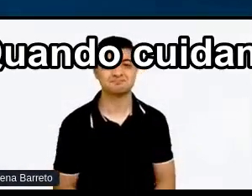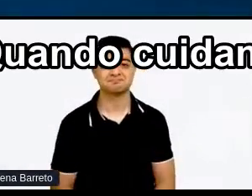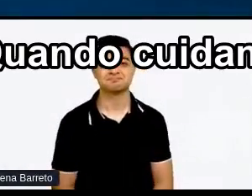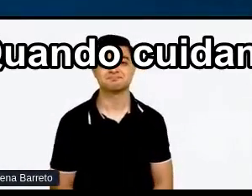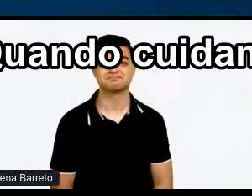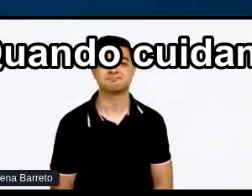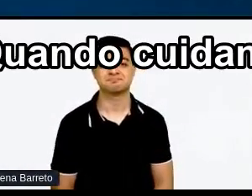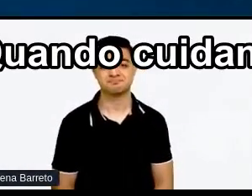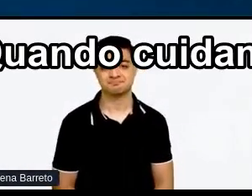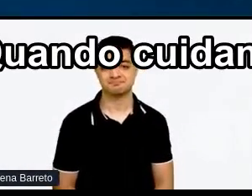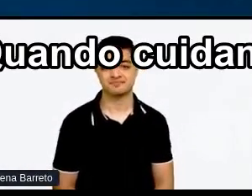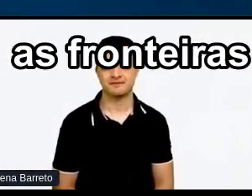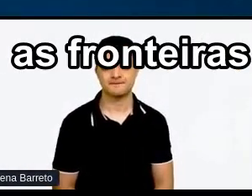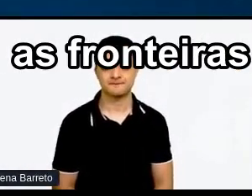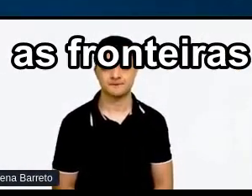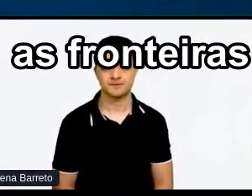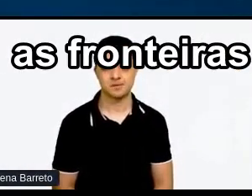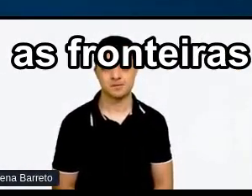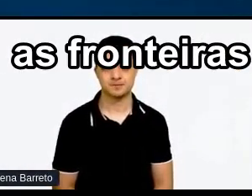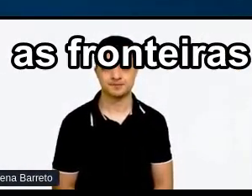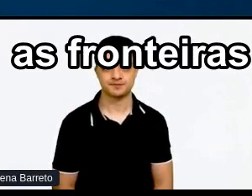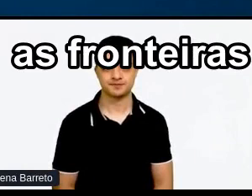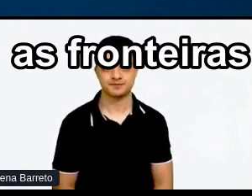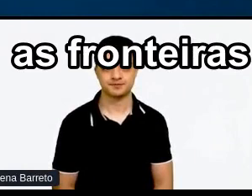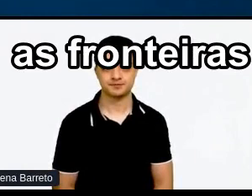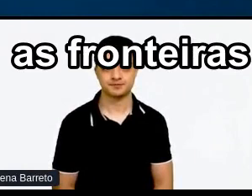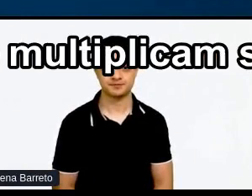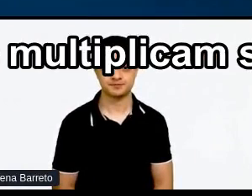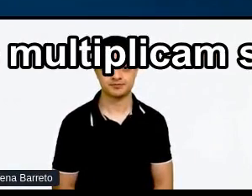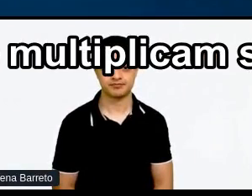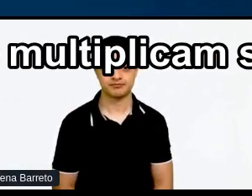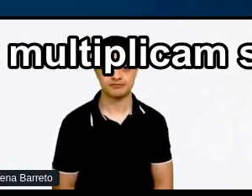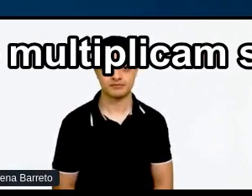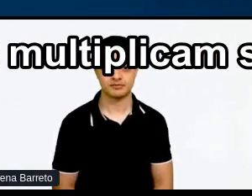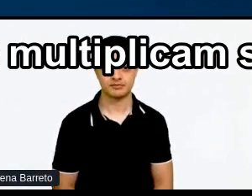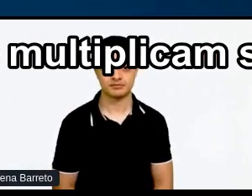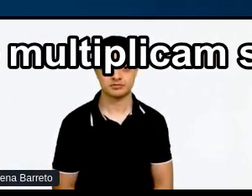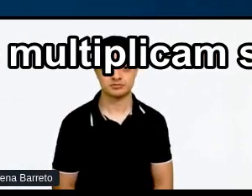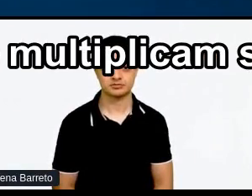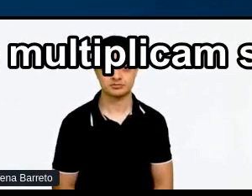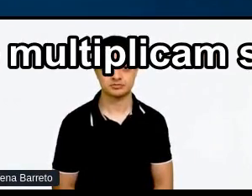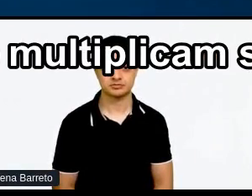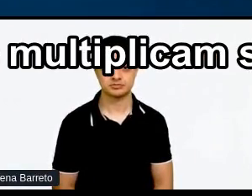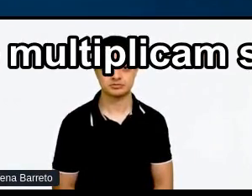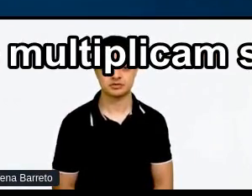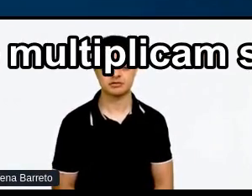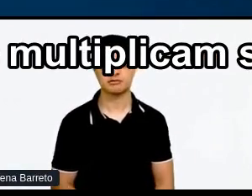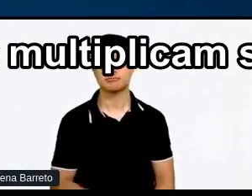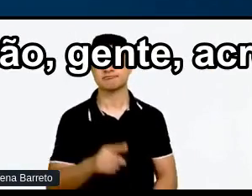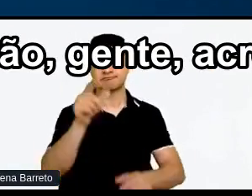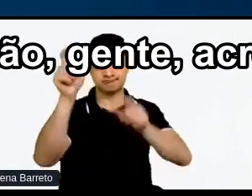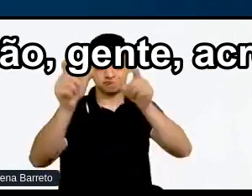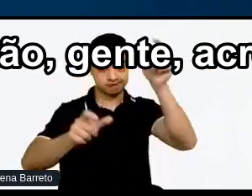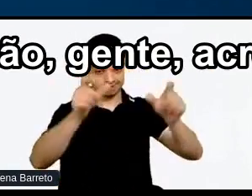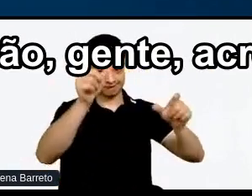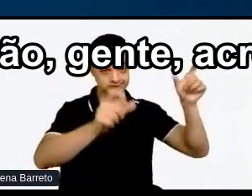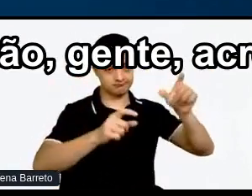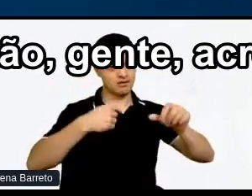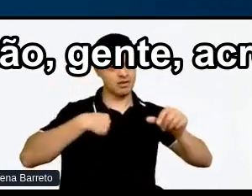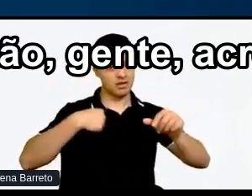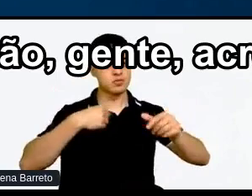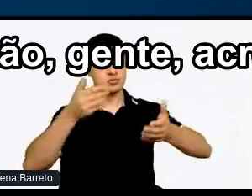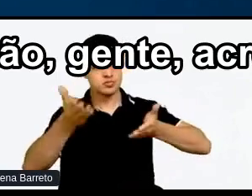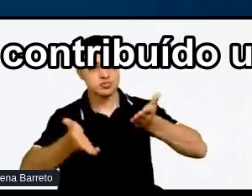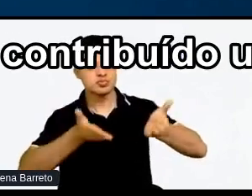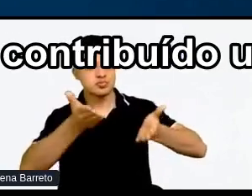Quando cuidamos de pessoas, as fronteiras desaparecem e multiplicam seus horizontes. Então, gente, eu acredito